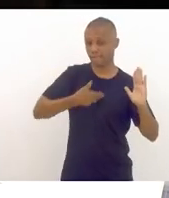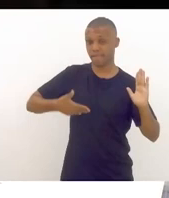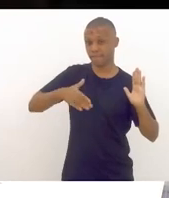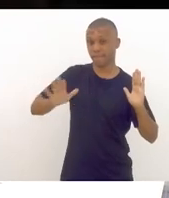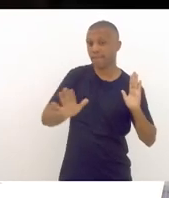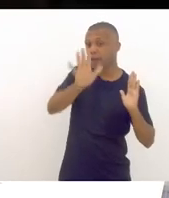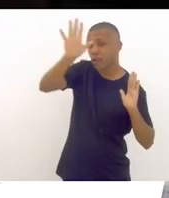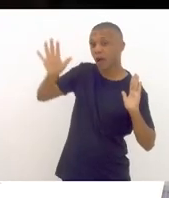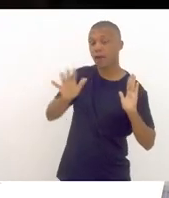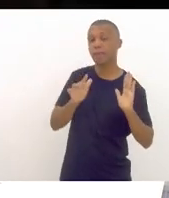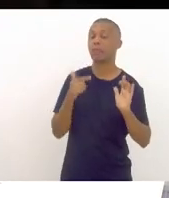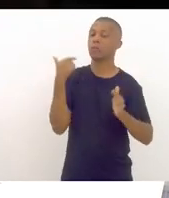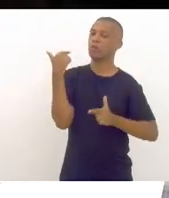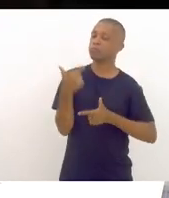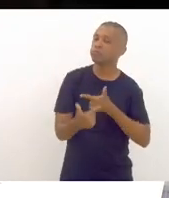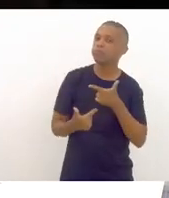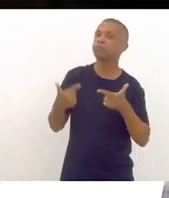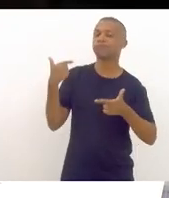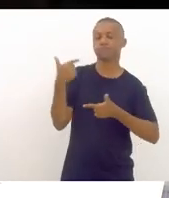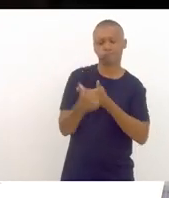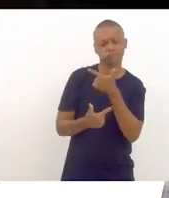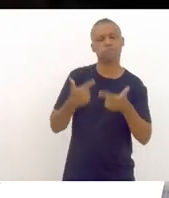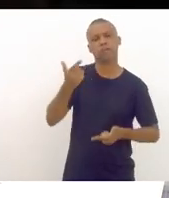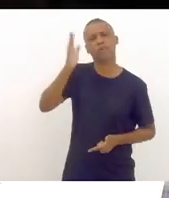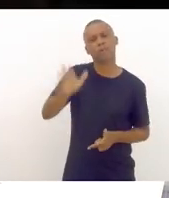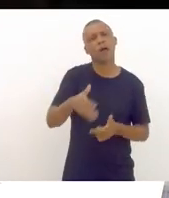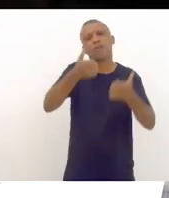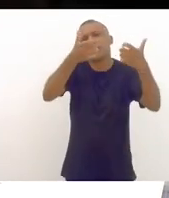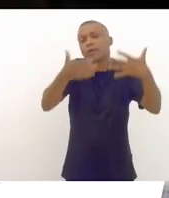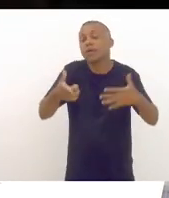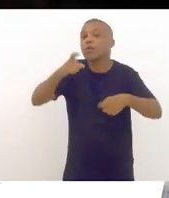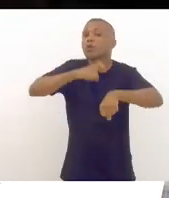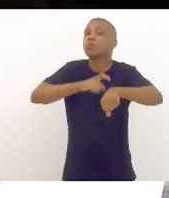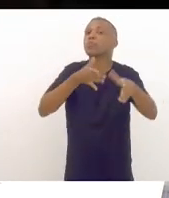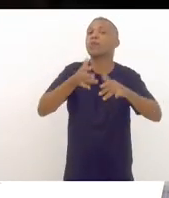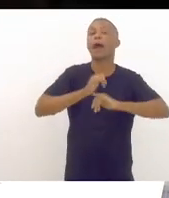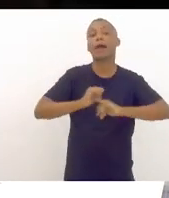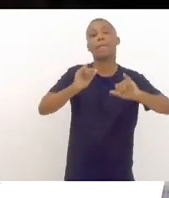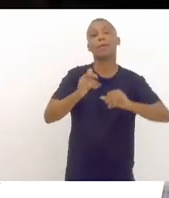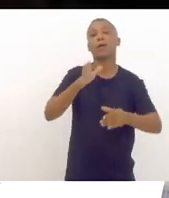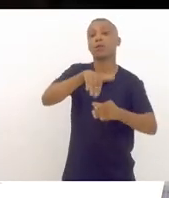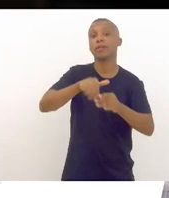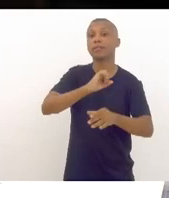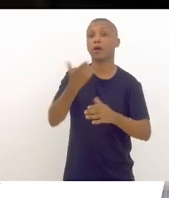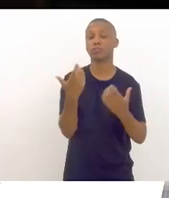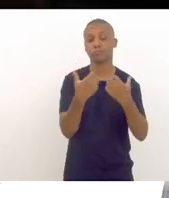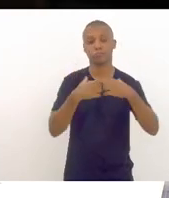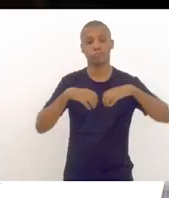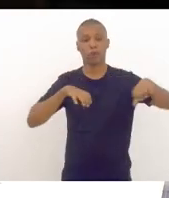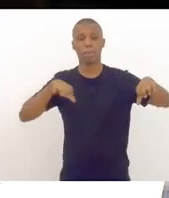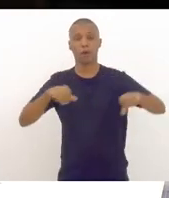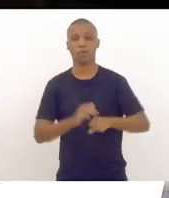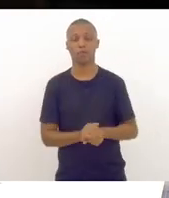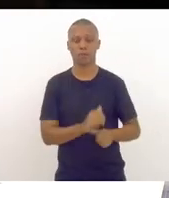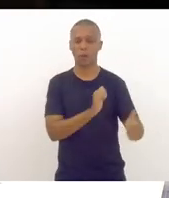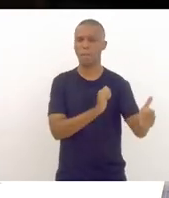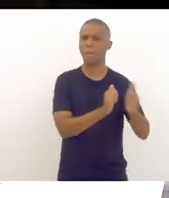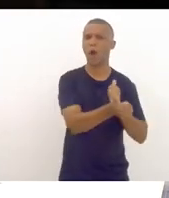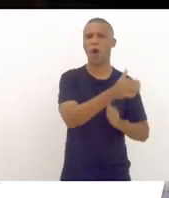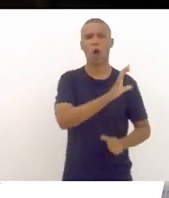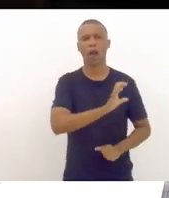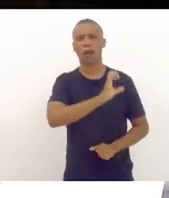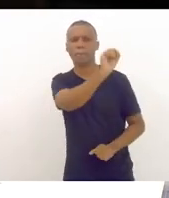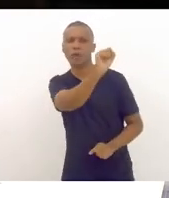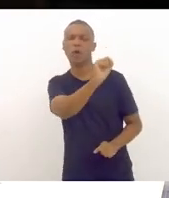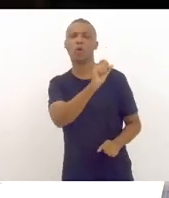trabalho, e eu cansei de falar isso durante a campanha eleitoral, que a gente pudesse separar o atleta, o campeão, que